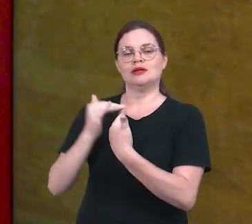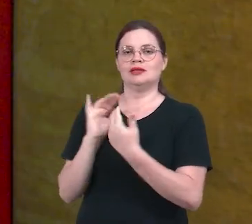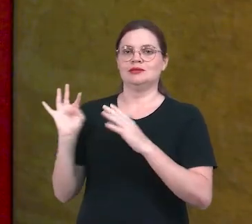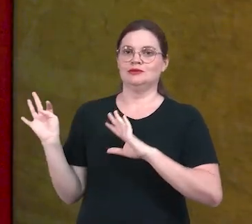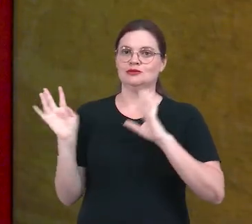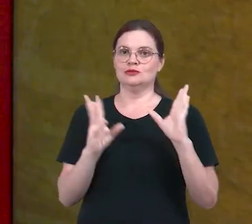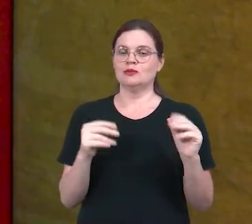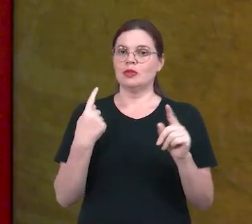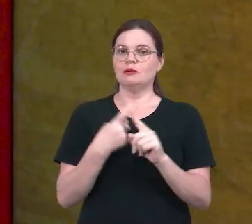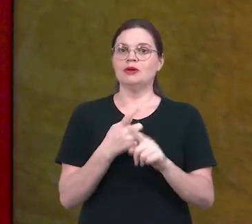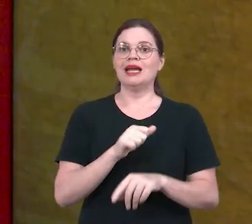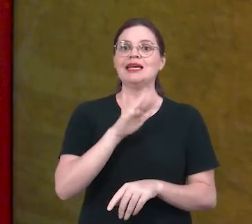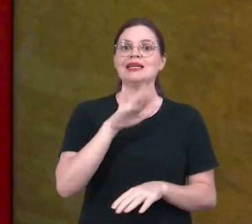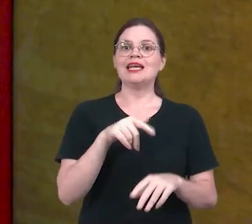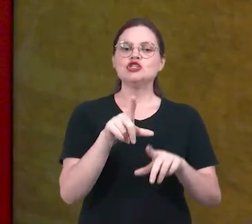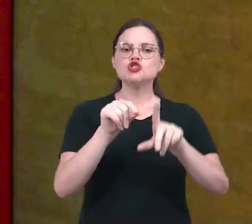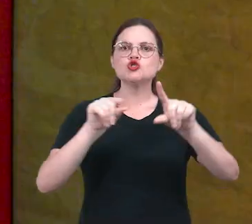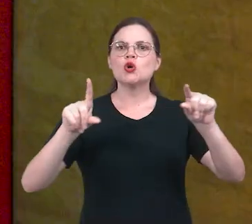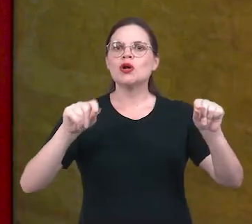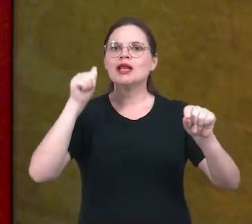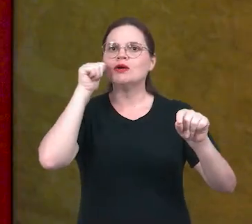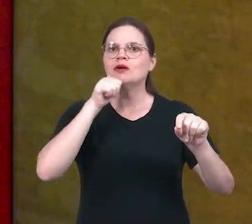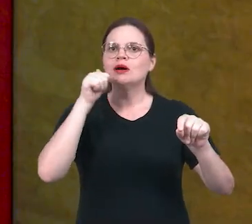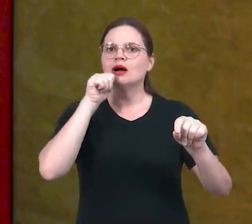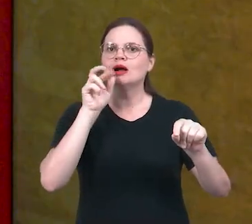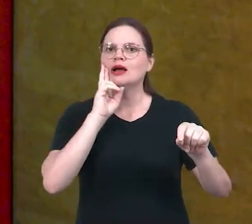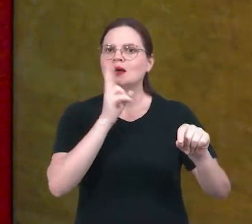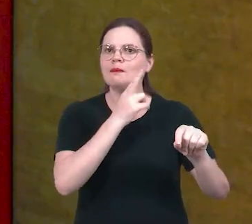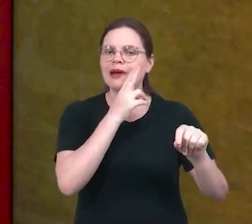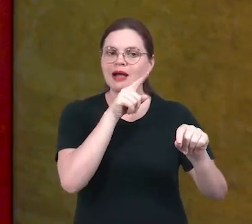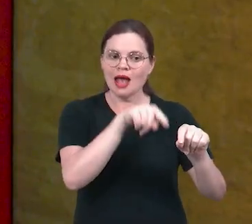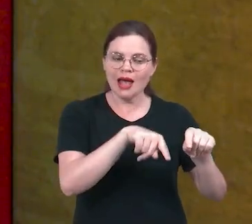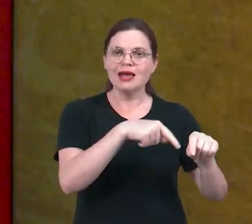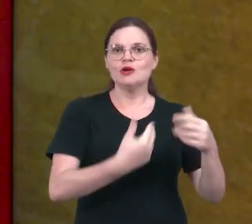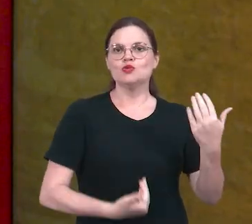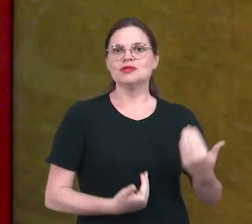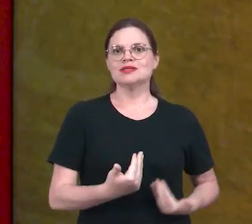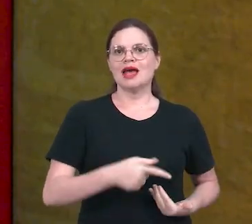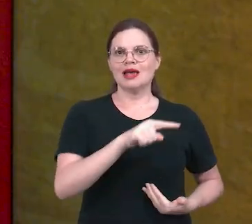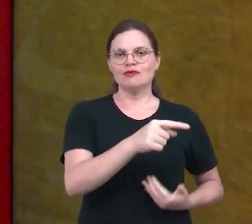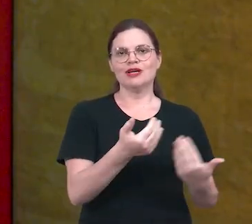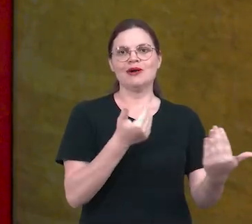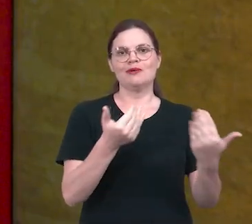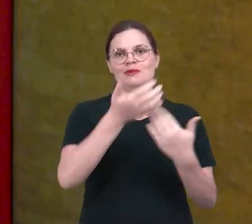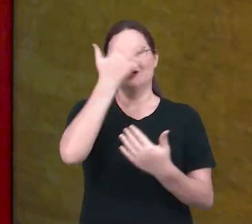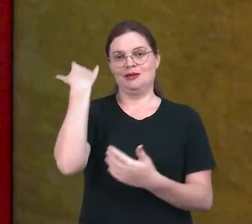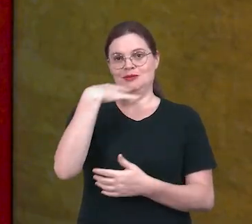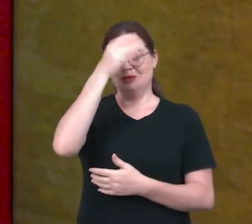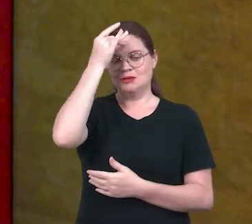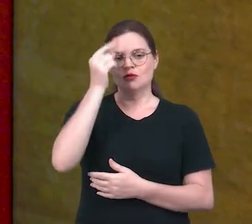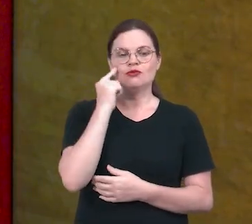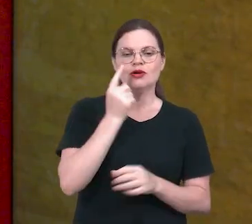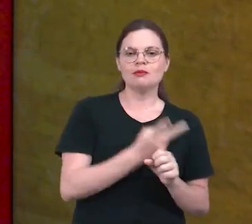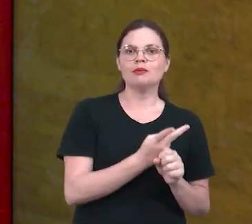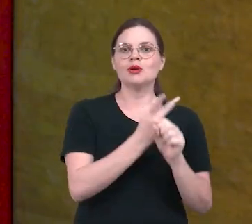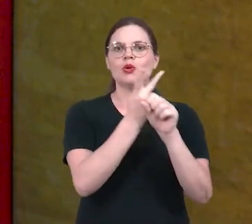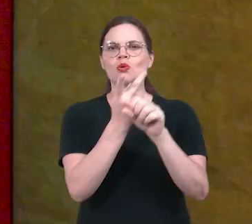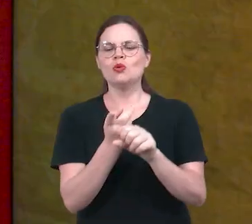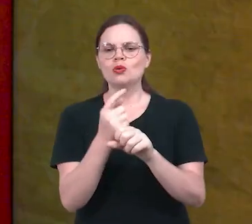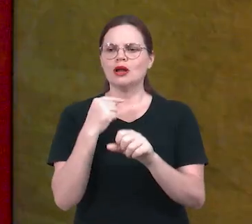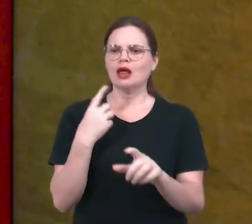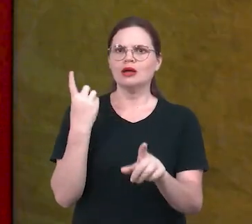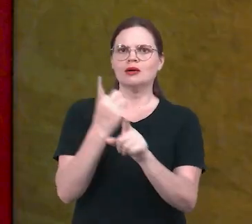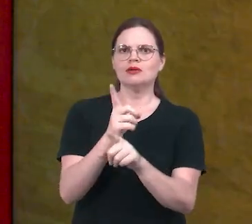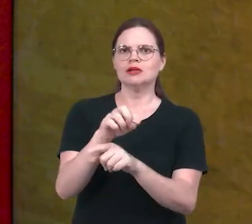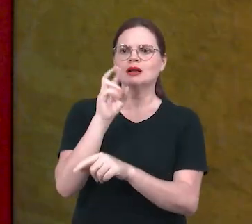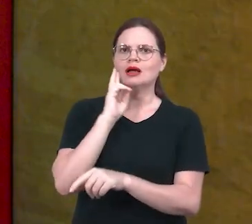e a escolha foi extraordinária, a maneira como Rebeca entra no projeto de Deus, quando